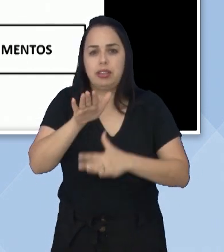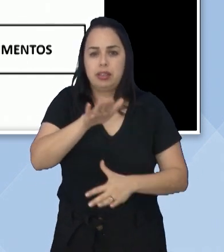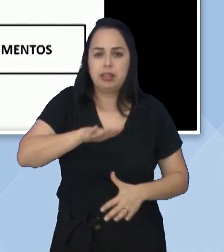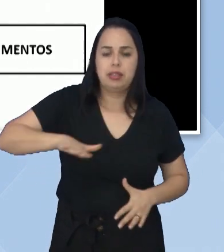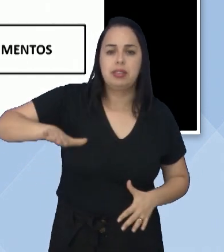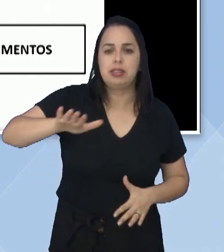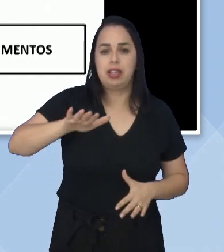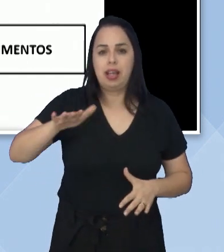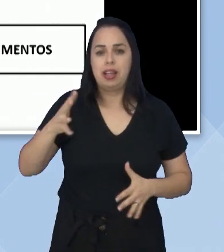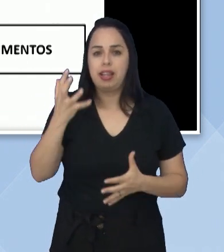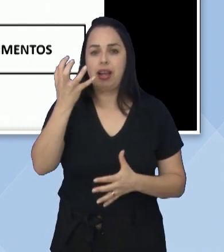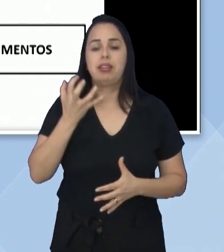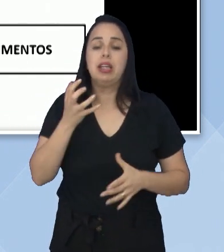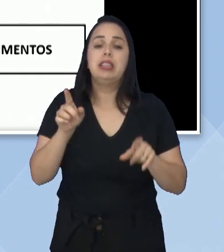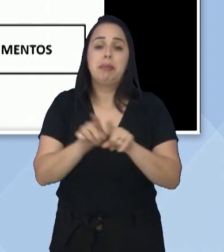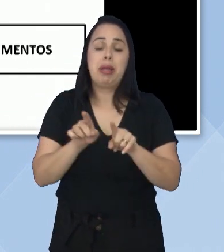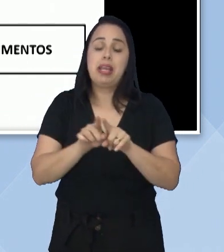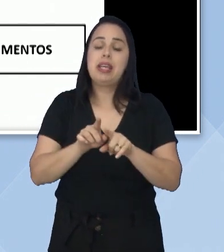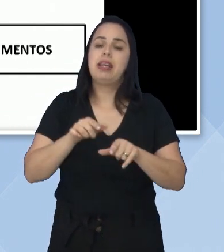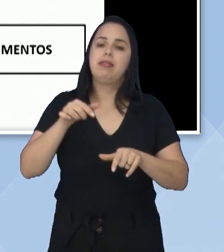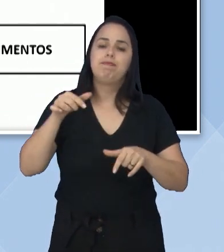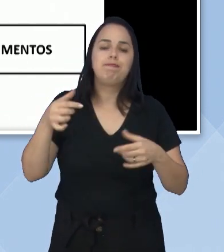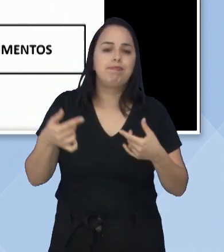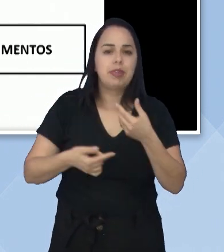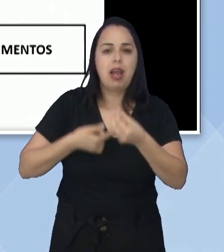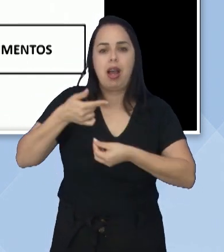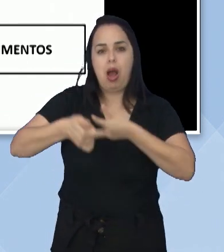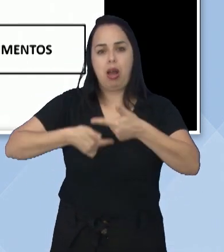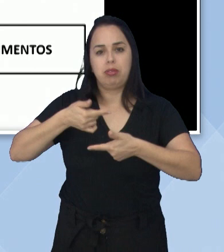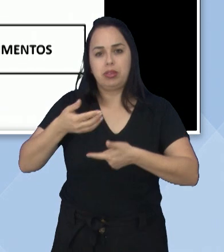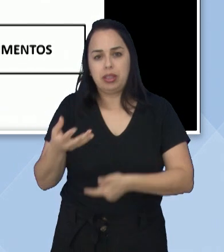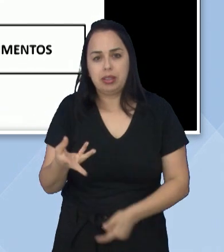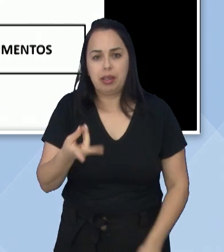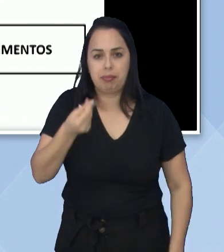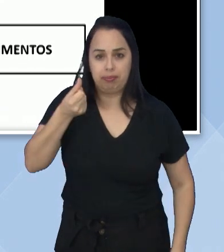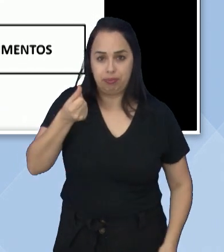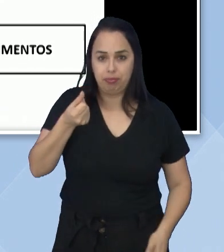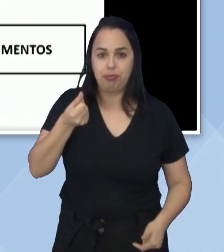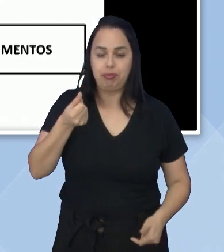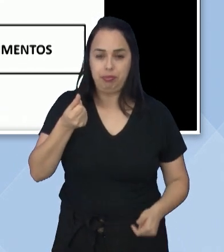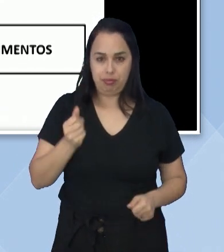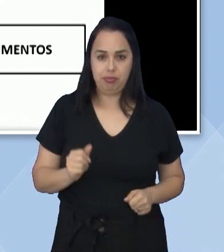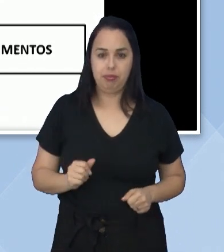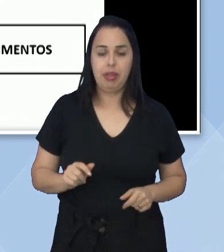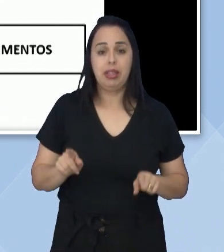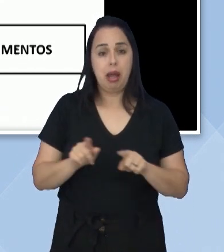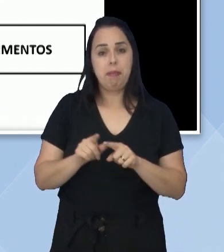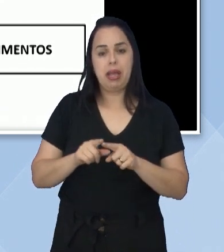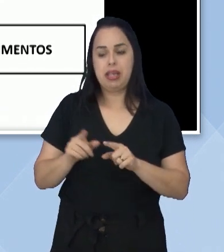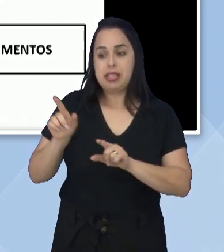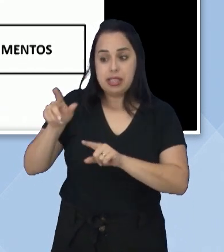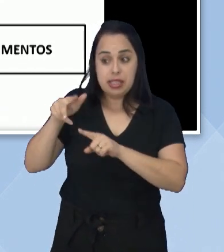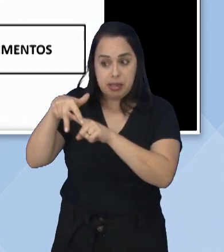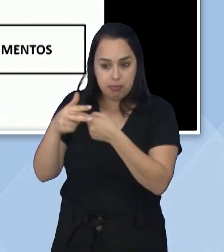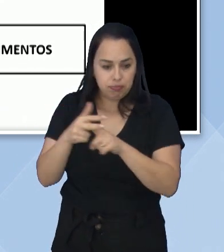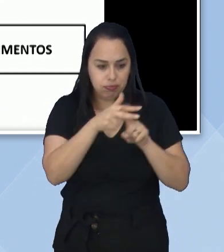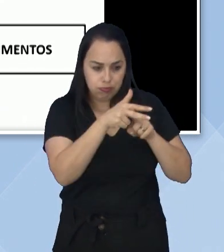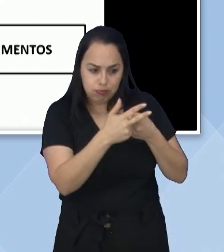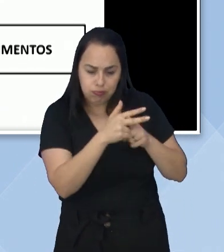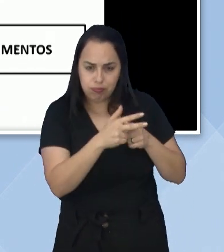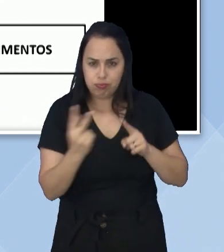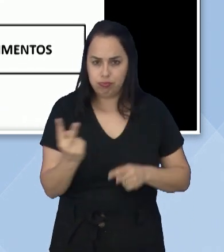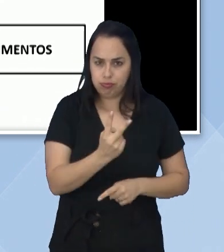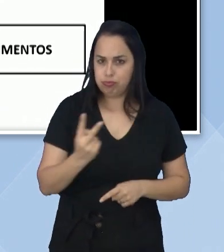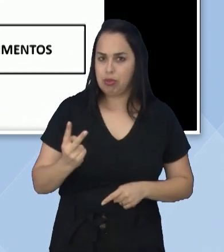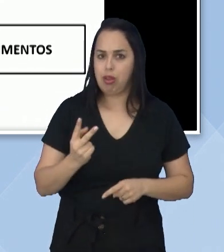serenidade e mais qualidade de vida para cidade então isso ajuda na qualificação Urbana e ajuda na atração de investimentos Estamos também tirando